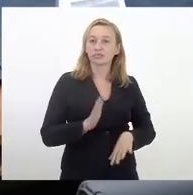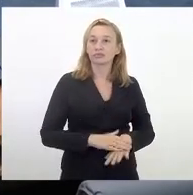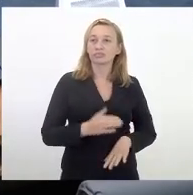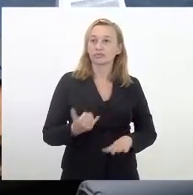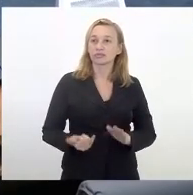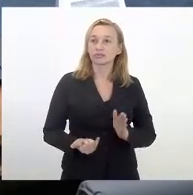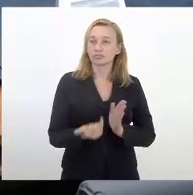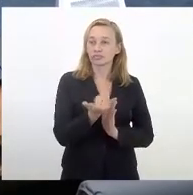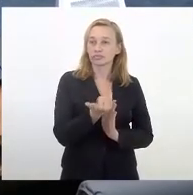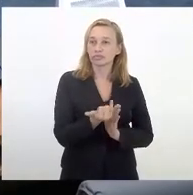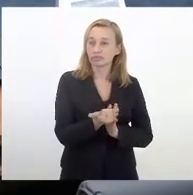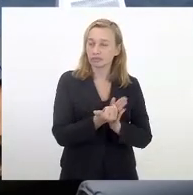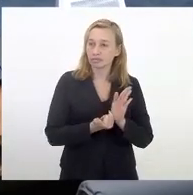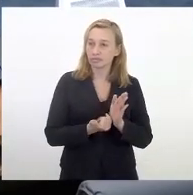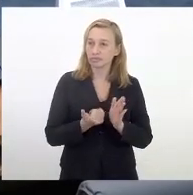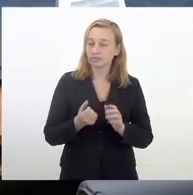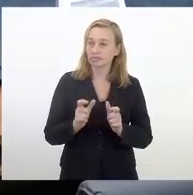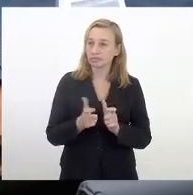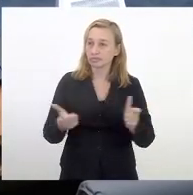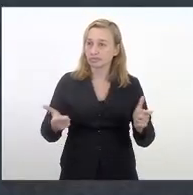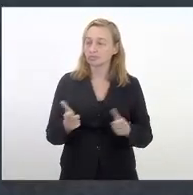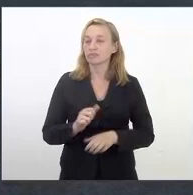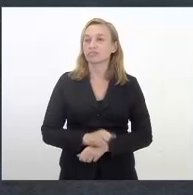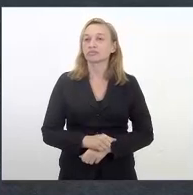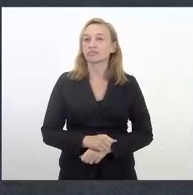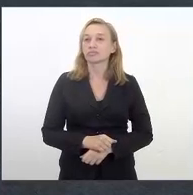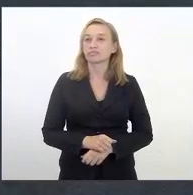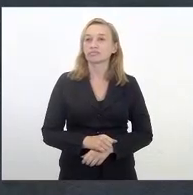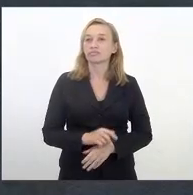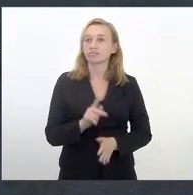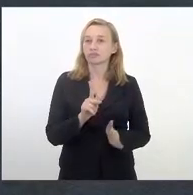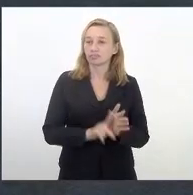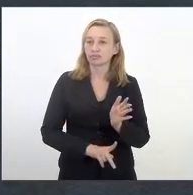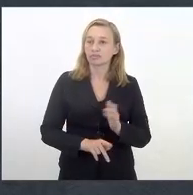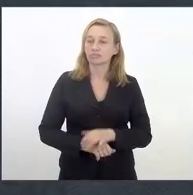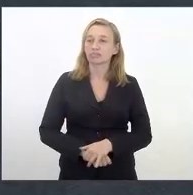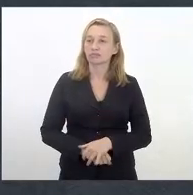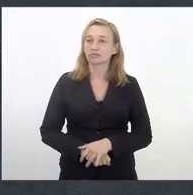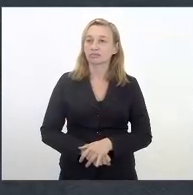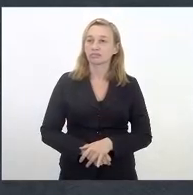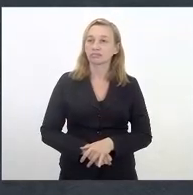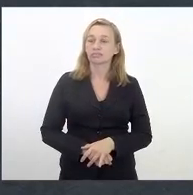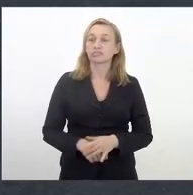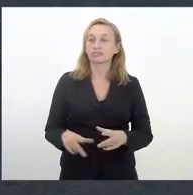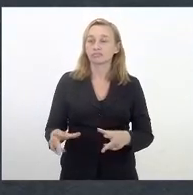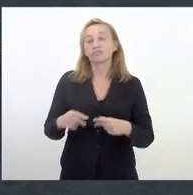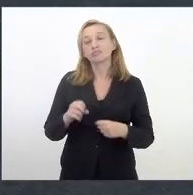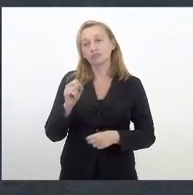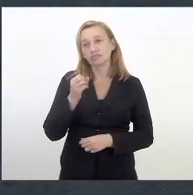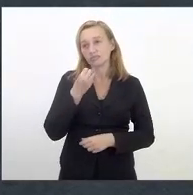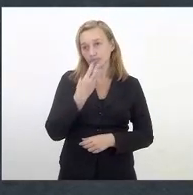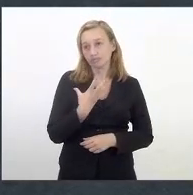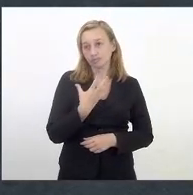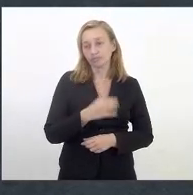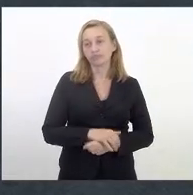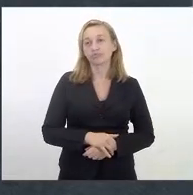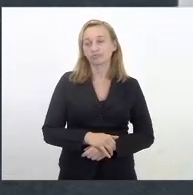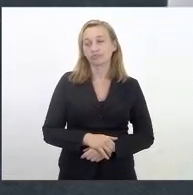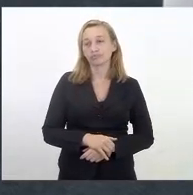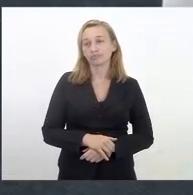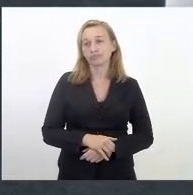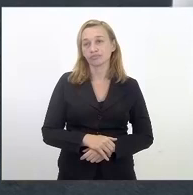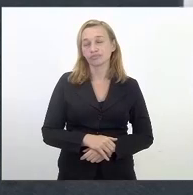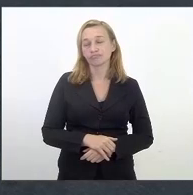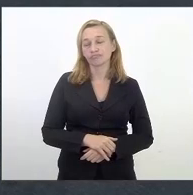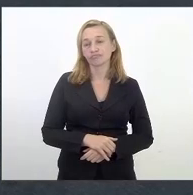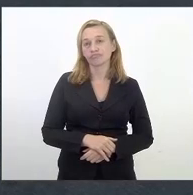mais crescido Oi e o o projeto no mérito é muito positivo porque